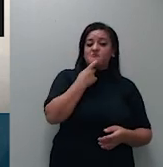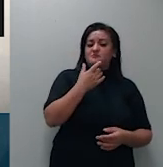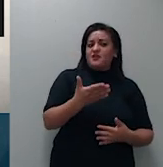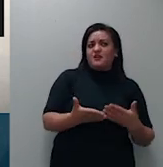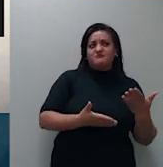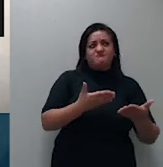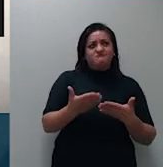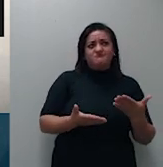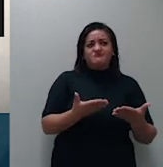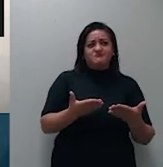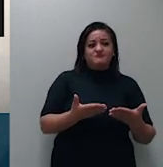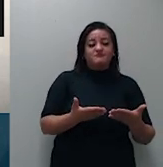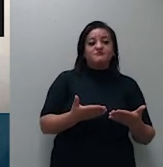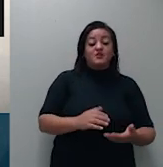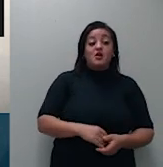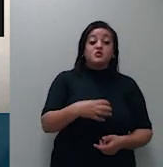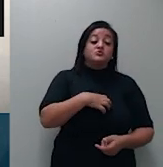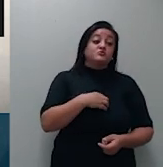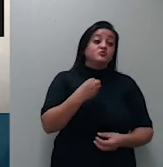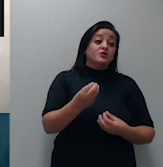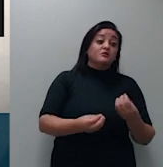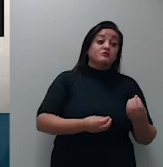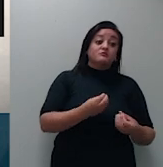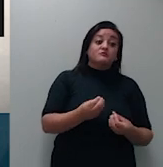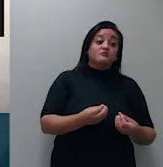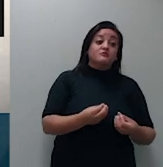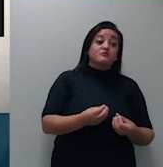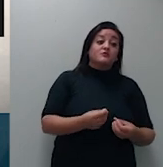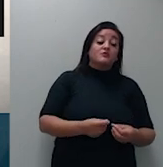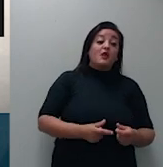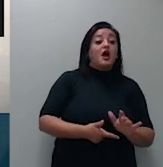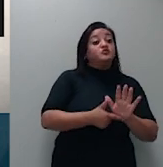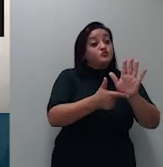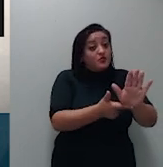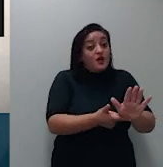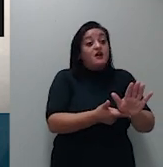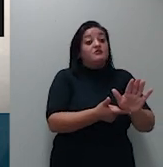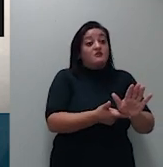está de alguma forma